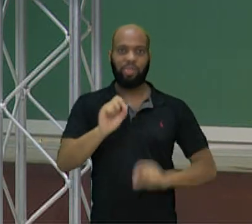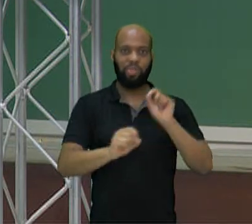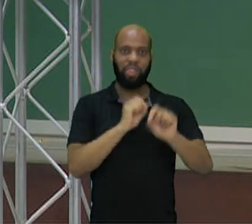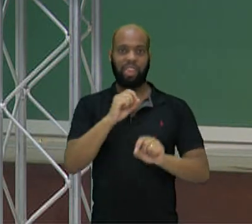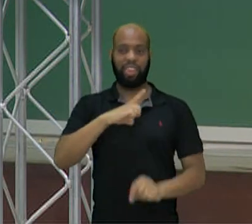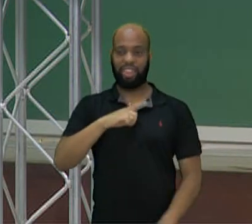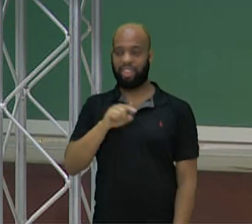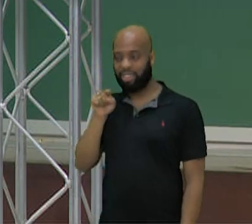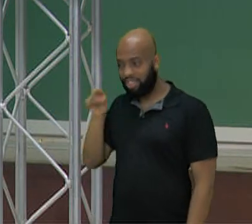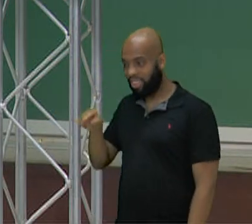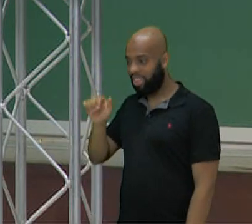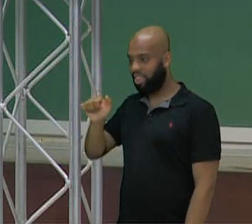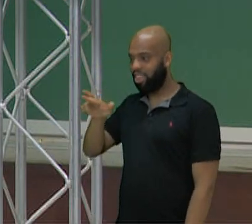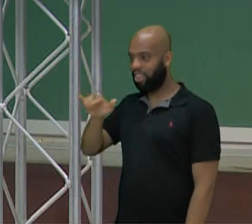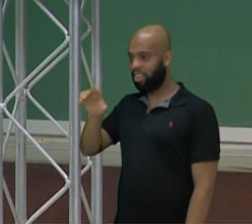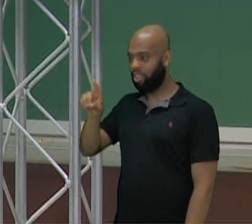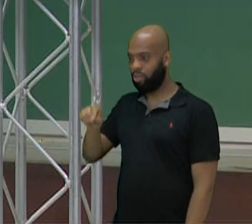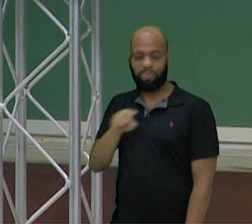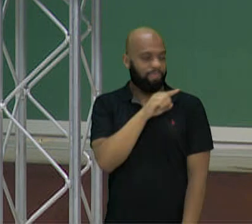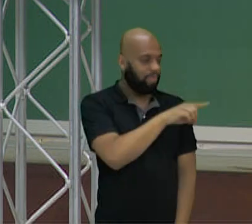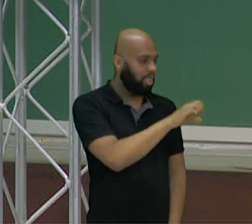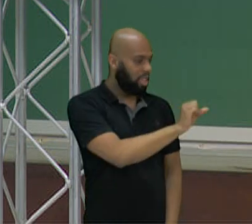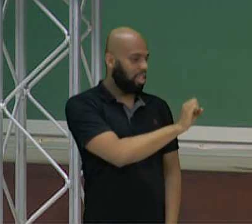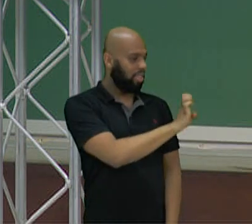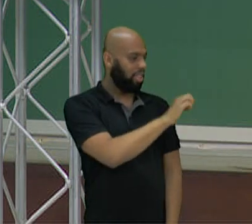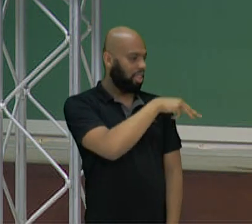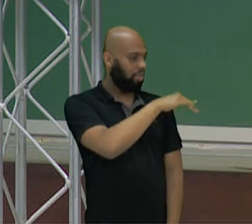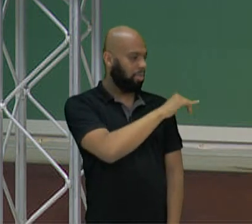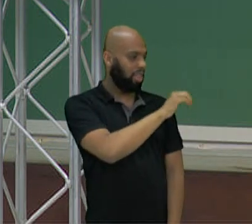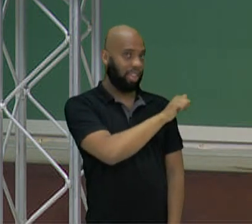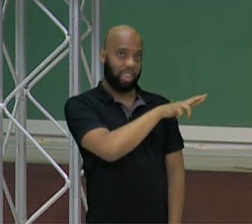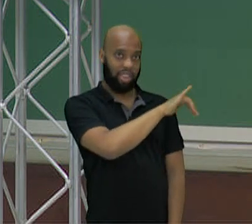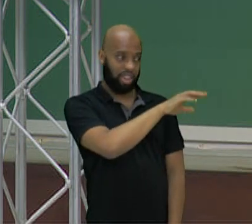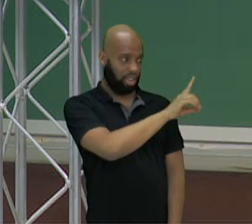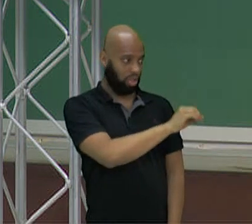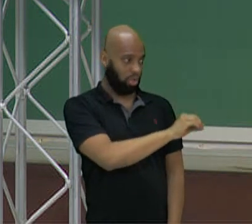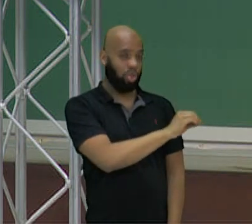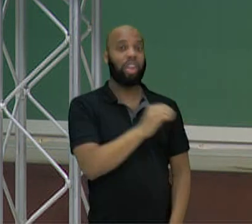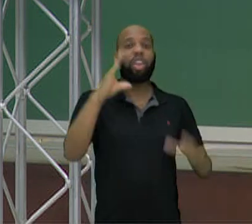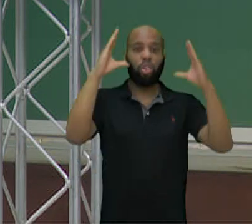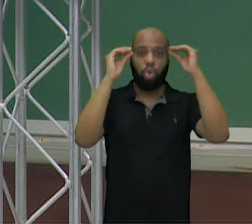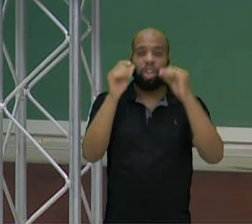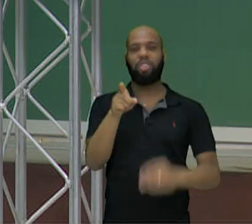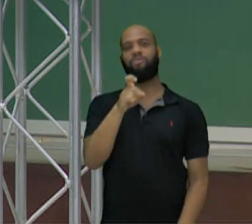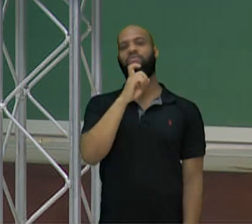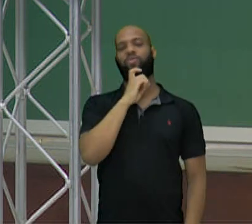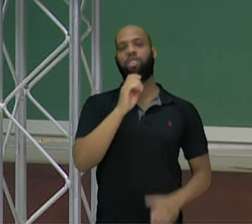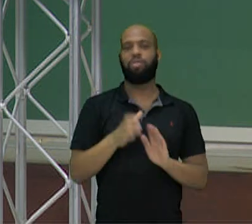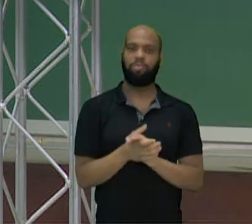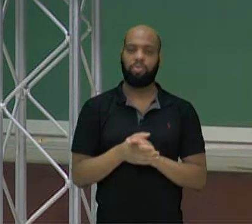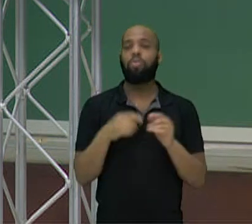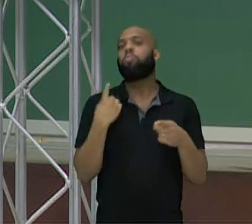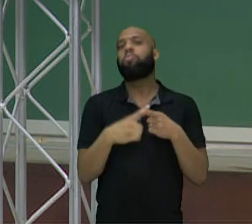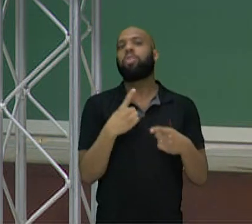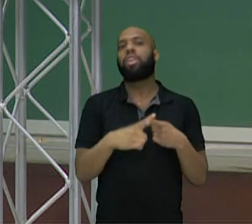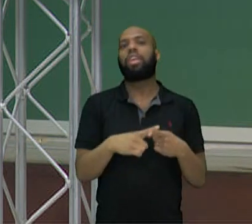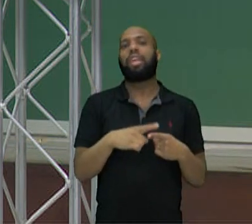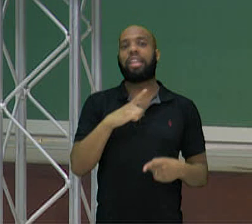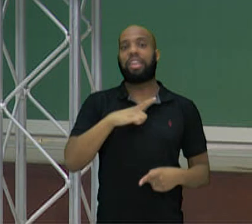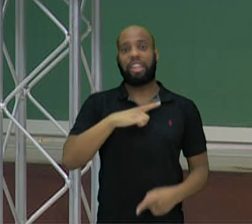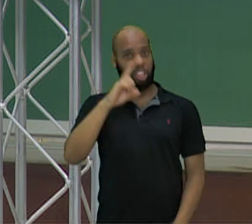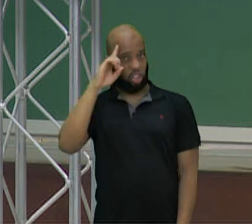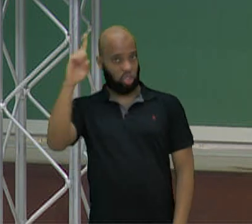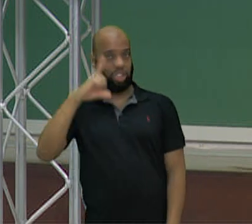clima árido e semiárido, regiões desérticas, à noite é muito frio. Horas, porque você tem durante o dia